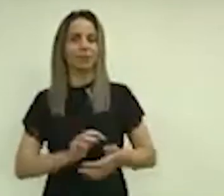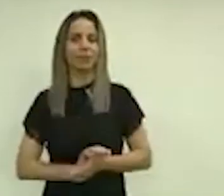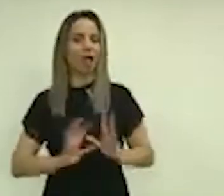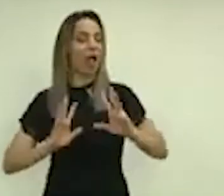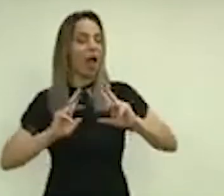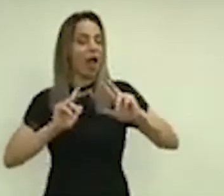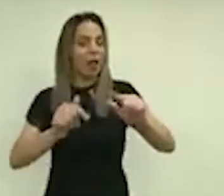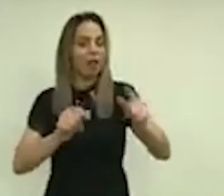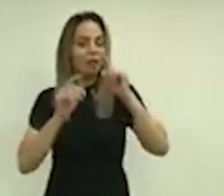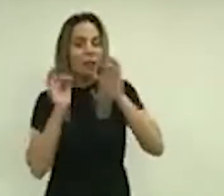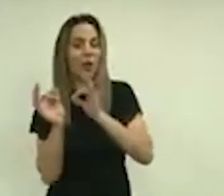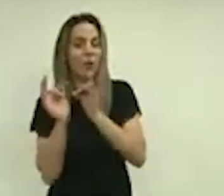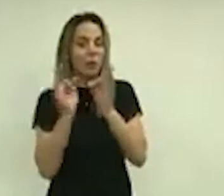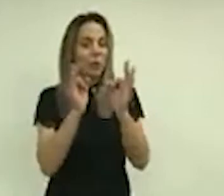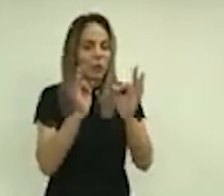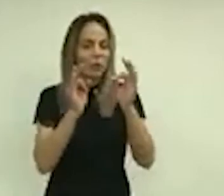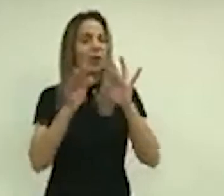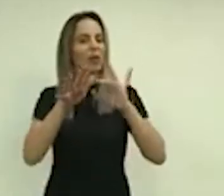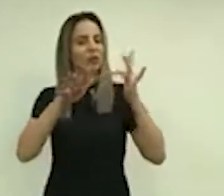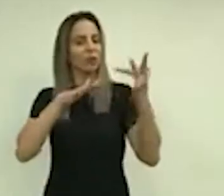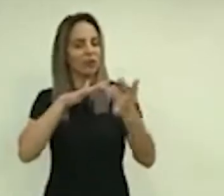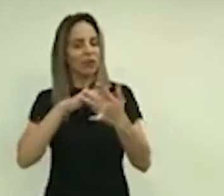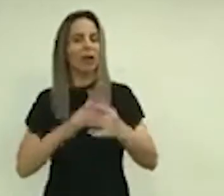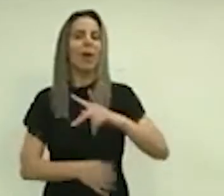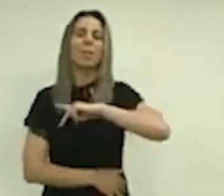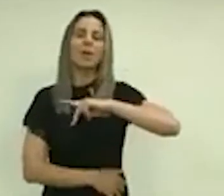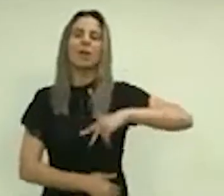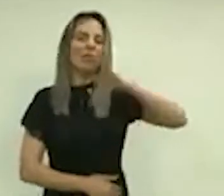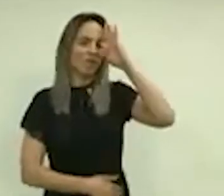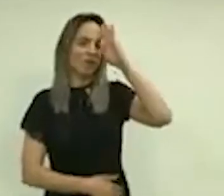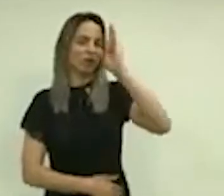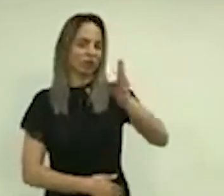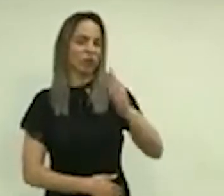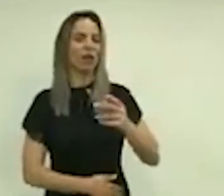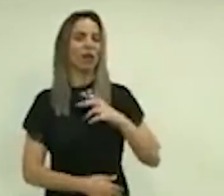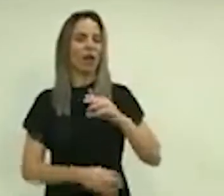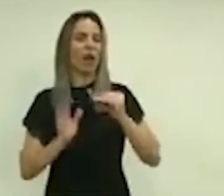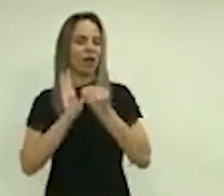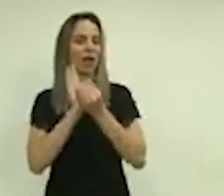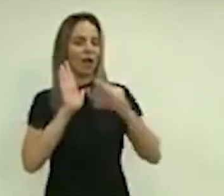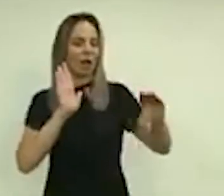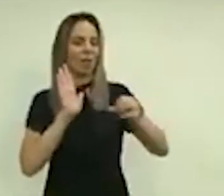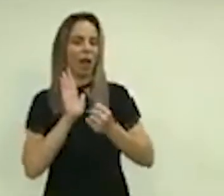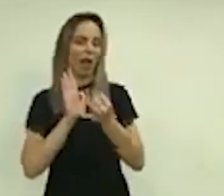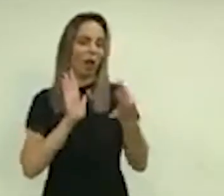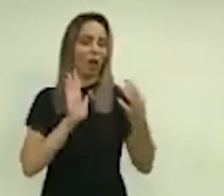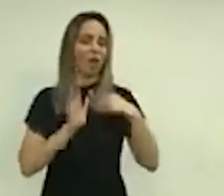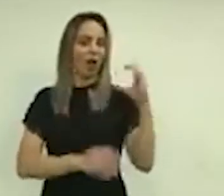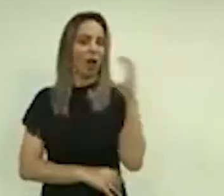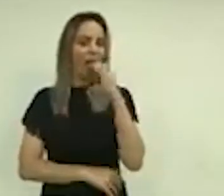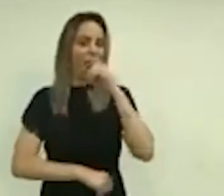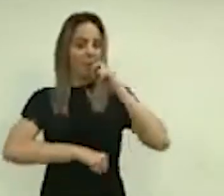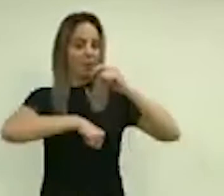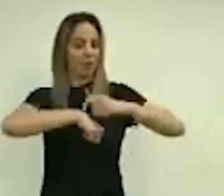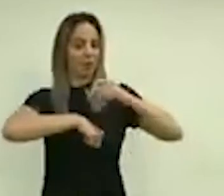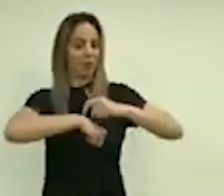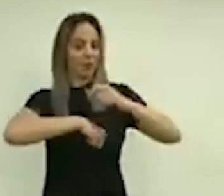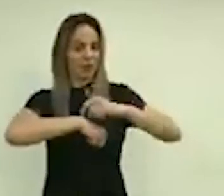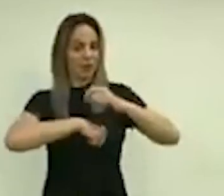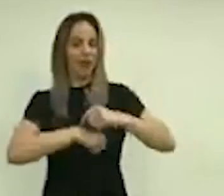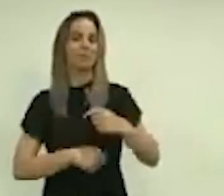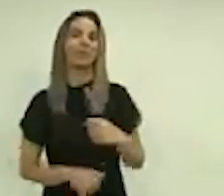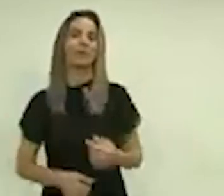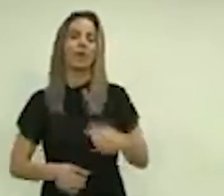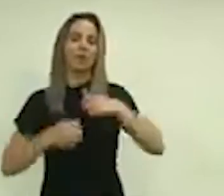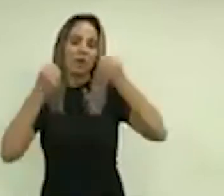todos vocês que nos acompanham através das redes sociais. Senhor presidente, eu vou direto ao assunto, tenho alguns requerimentos, vou dar uma acelerada para que a gente possa fazer alguns